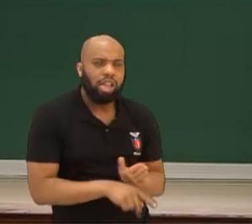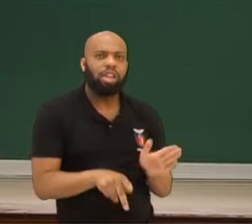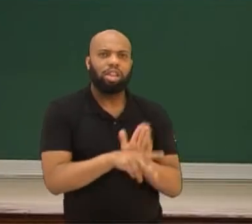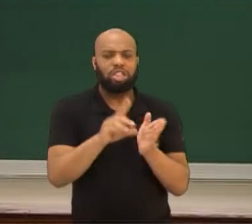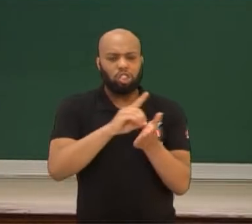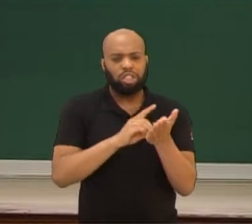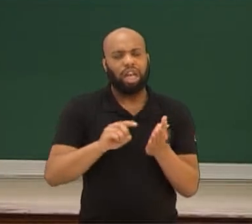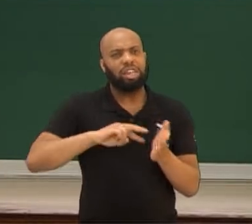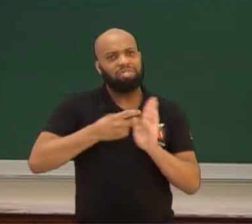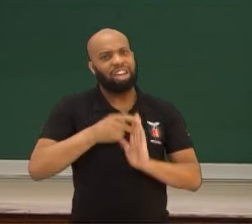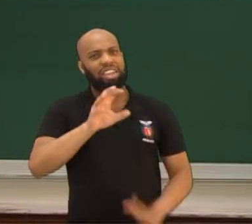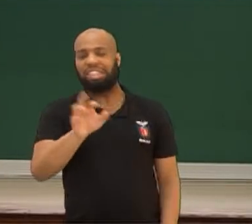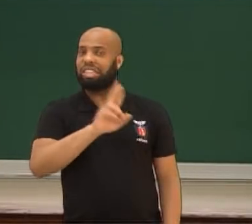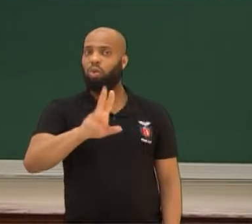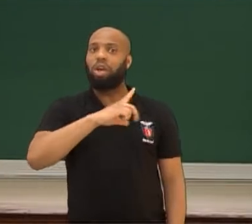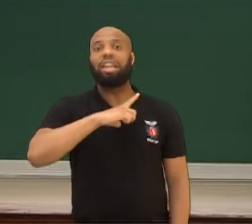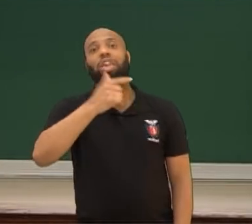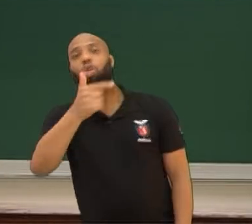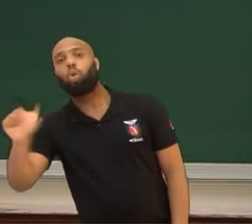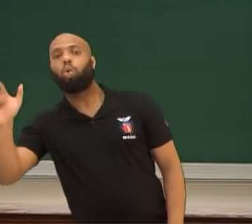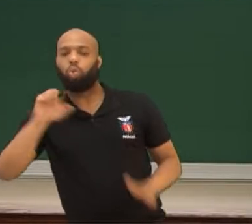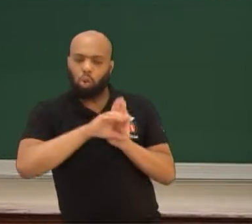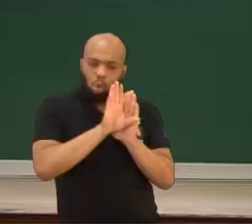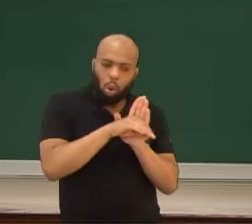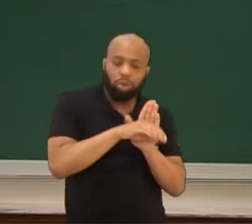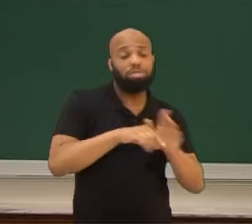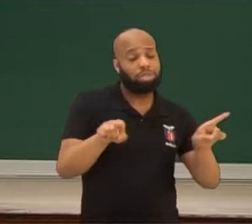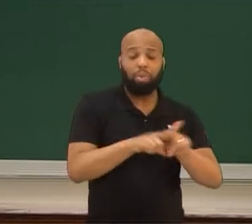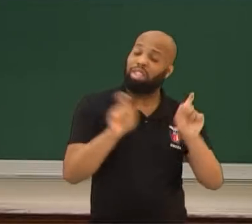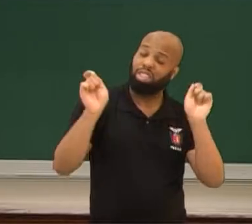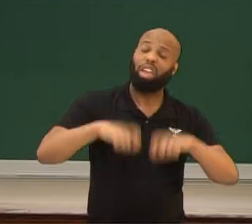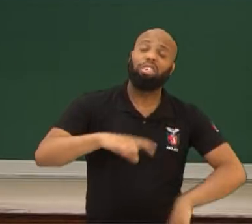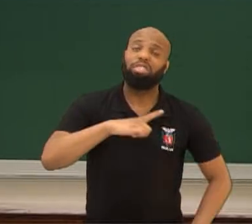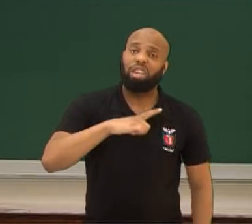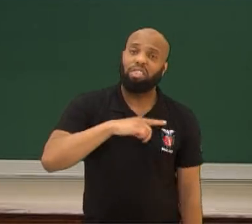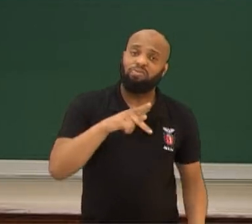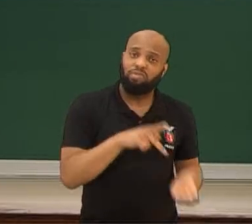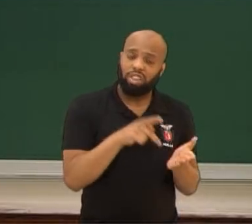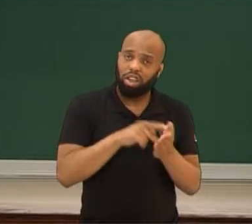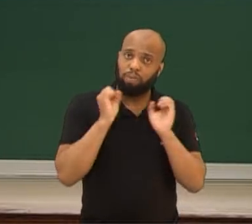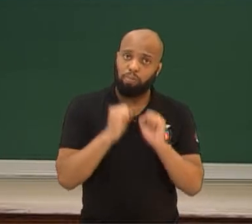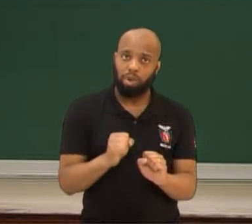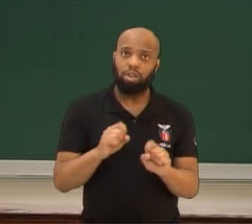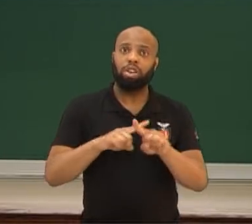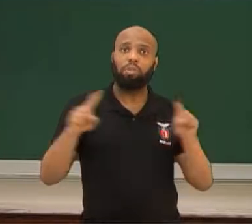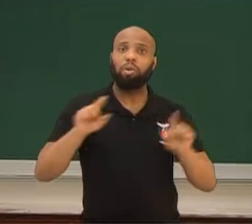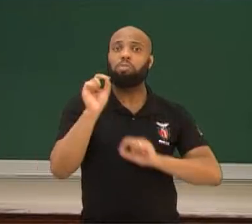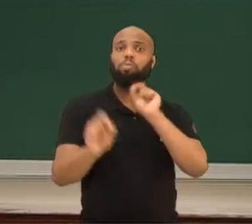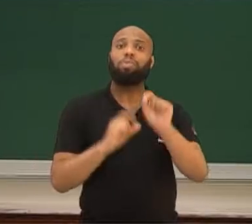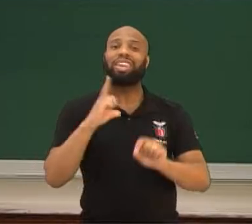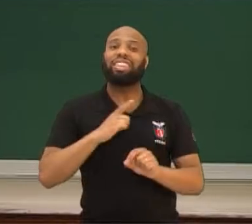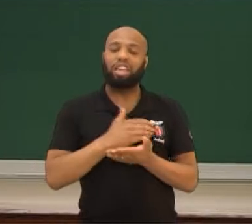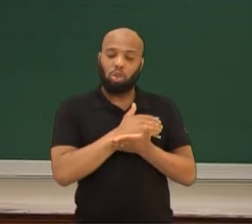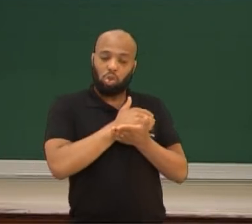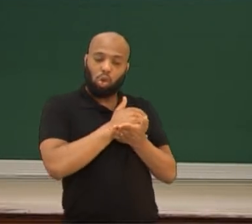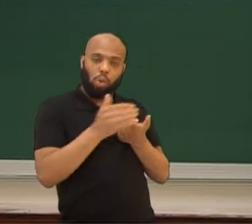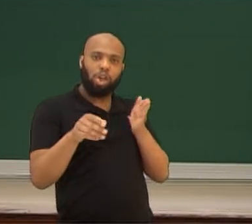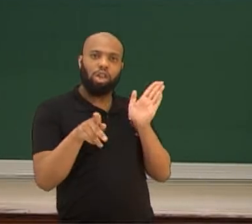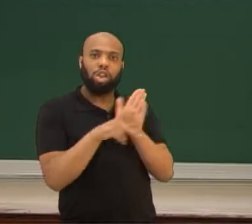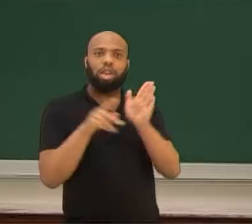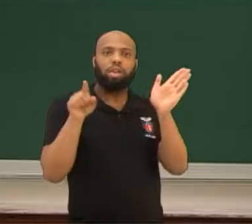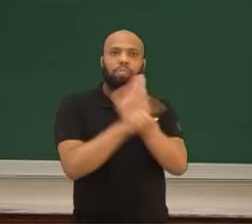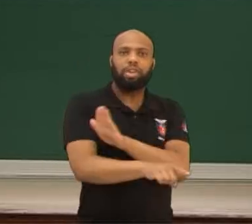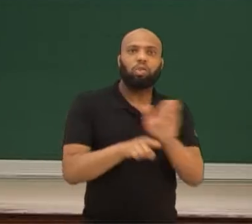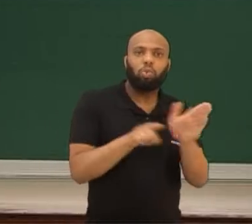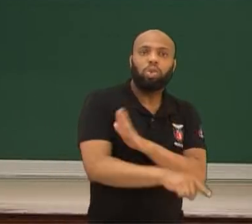isso que significa. Existem outras definições aqui no dicionário. Sim, pode ser verdade, né? Mas o que eu disse lá no enunciado do exercício?